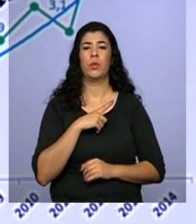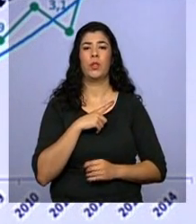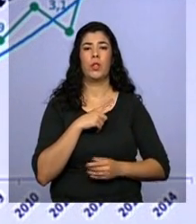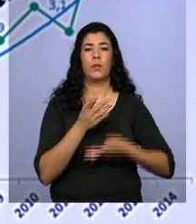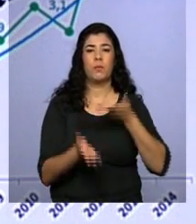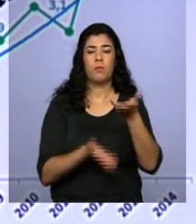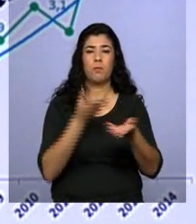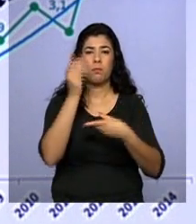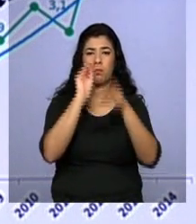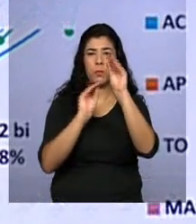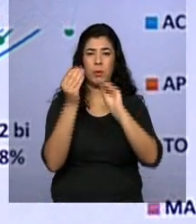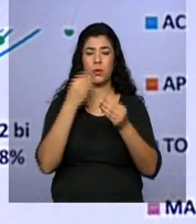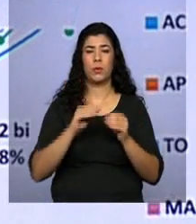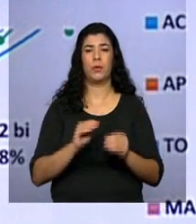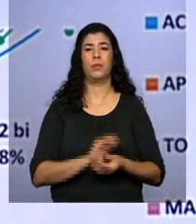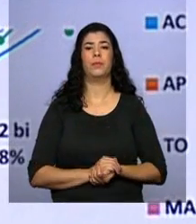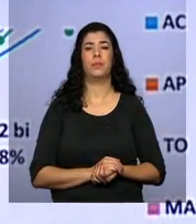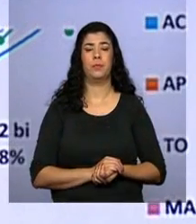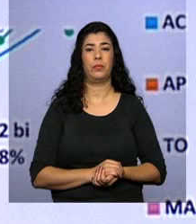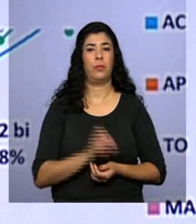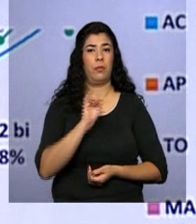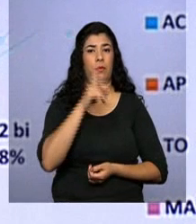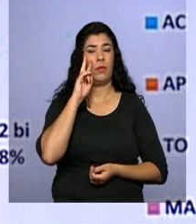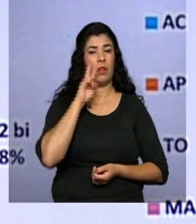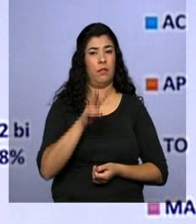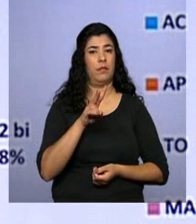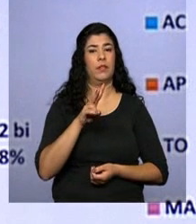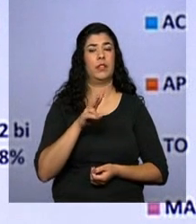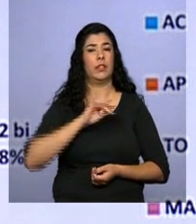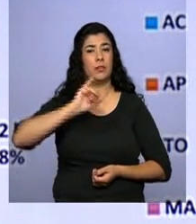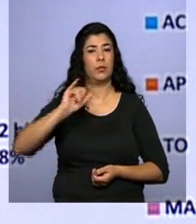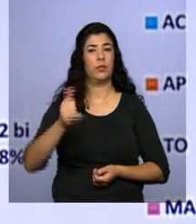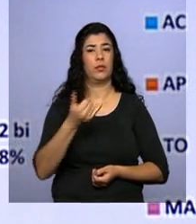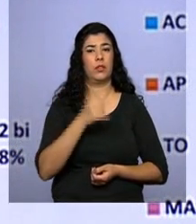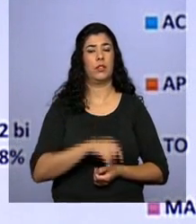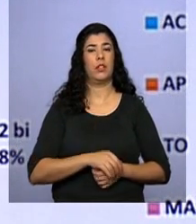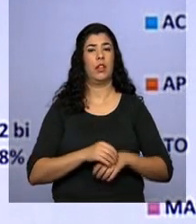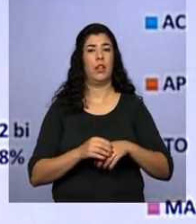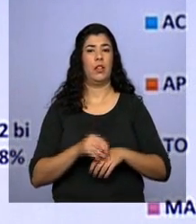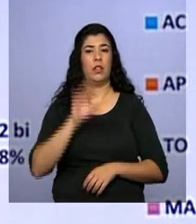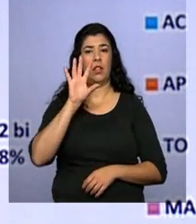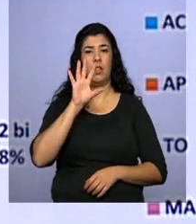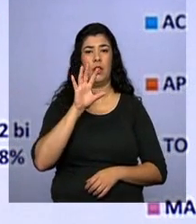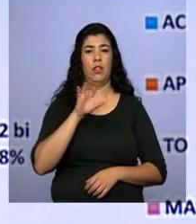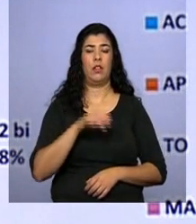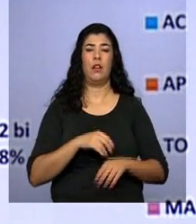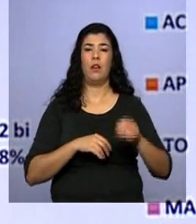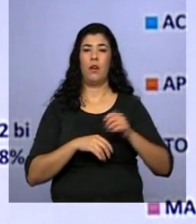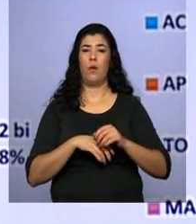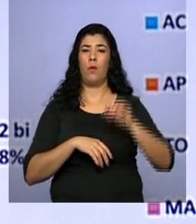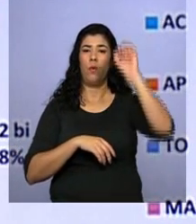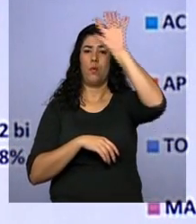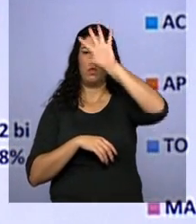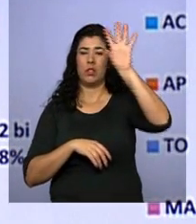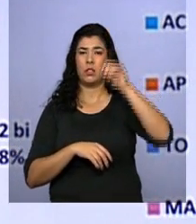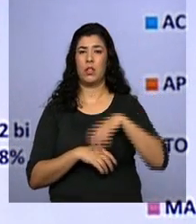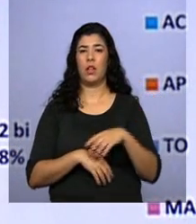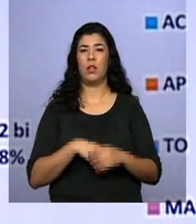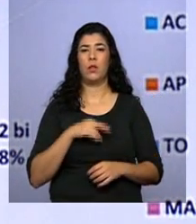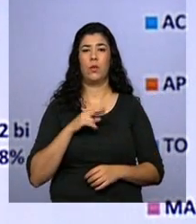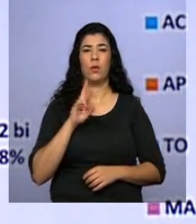investimentos aqui pode passar considerando aqui os estados da Região Norte Pará Roraima